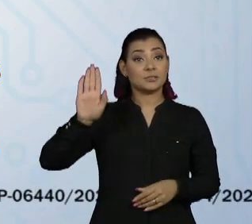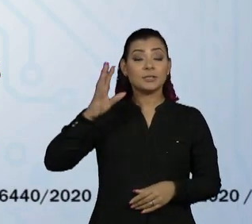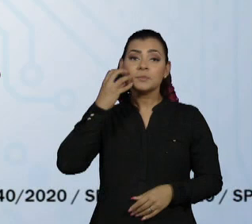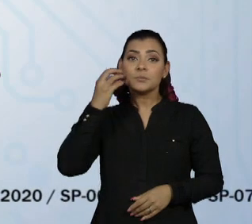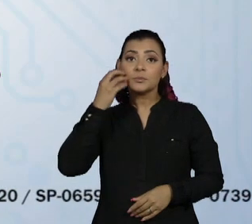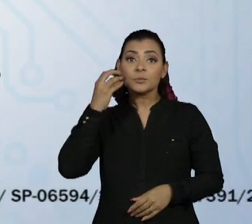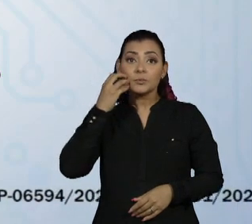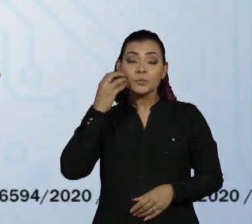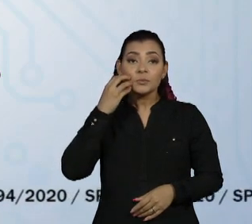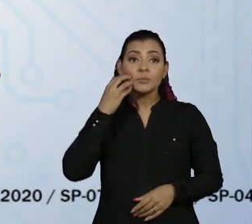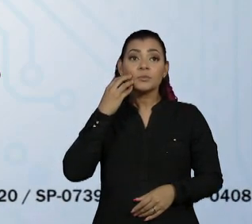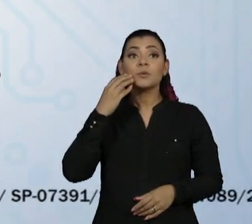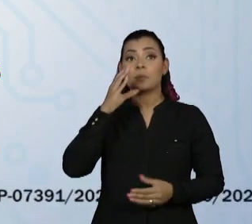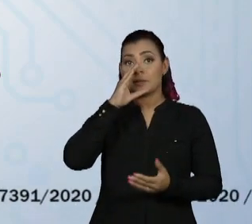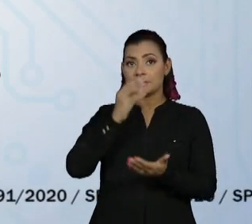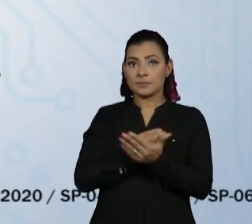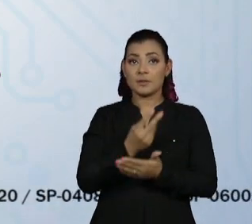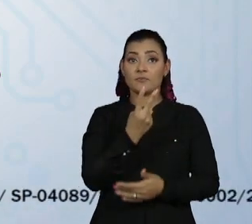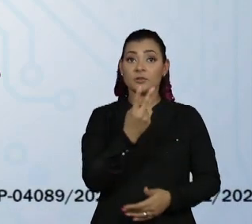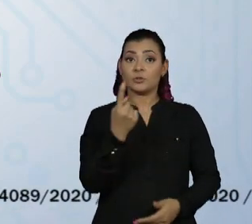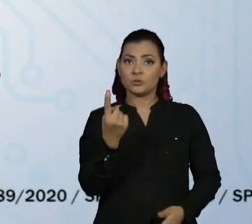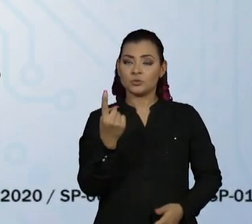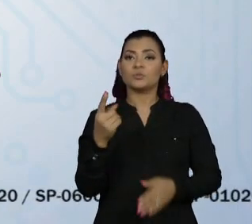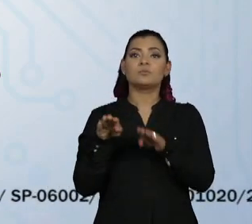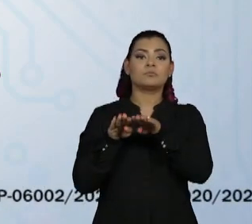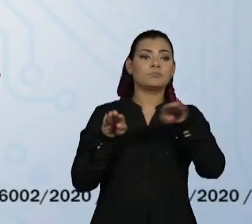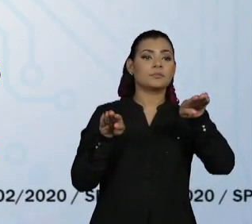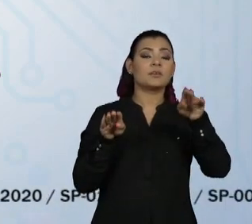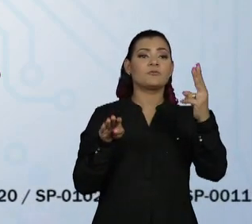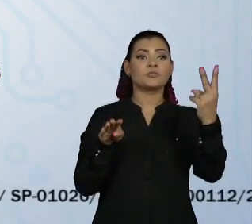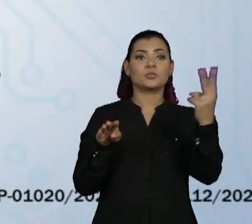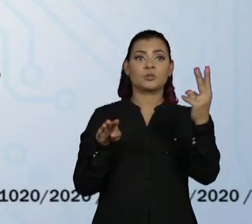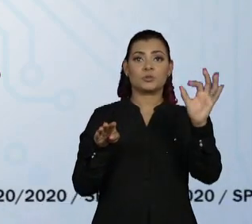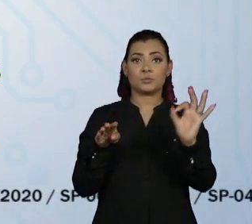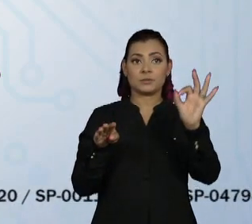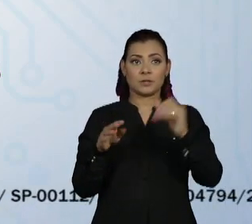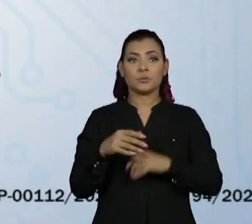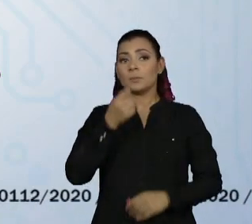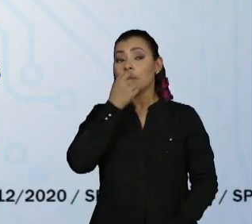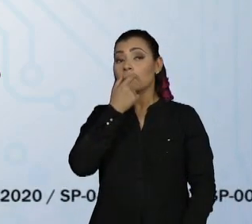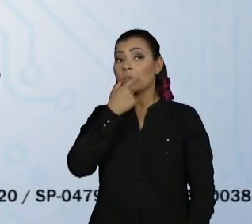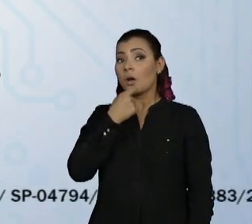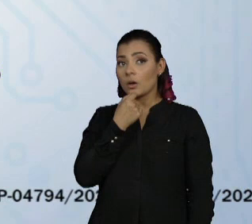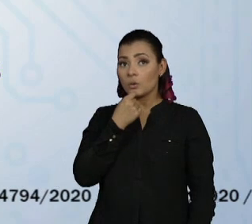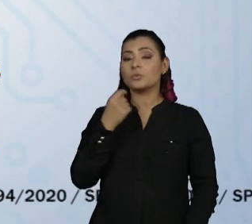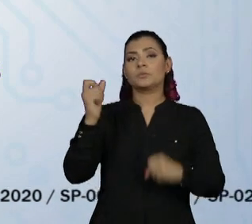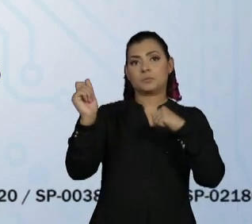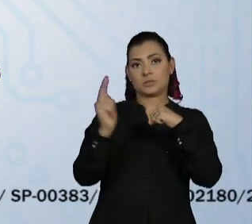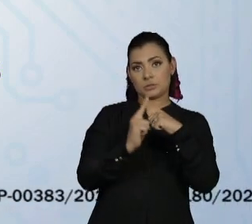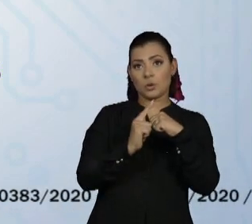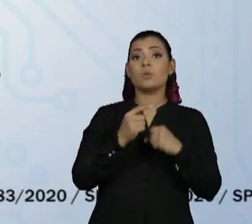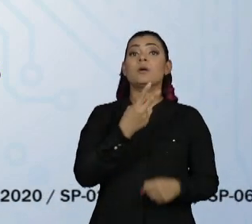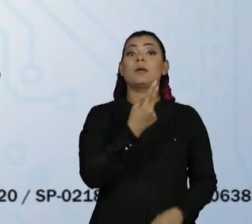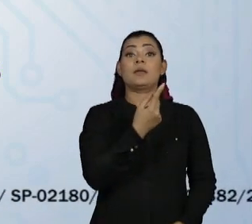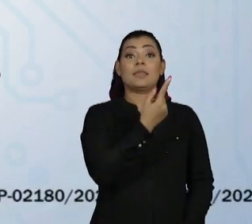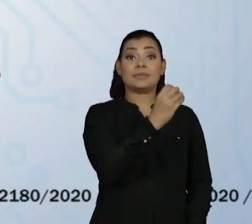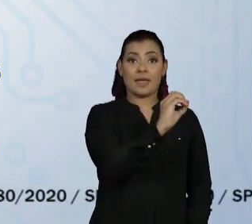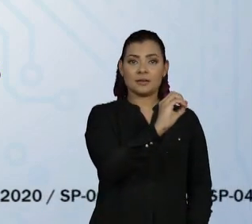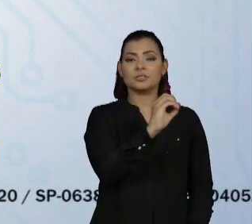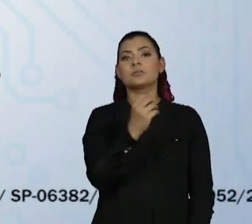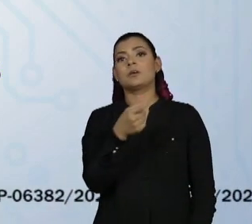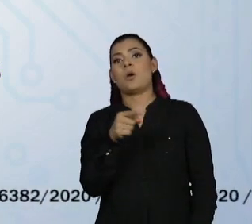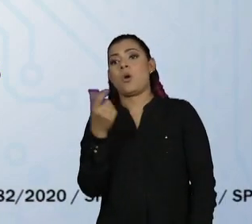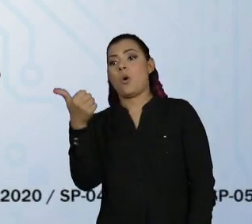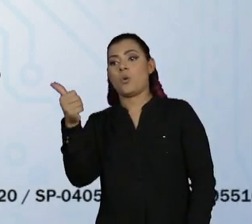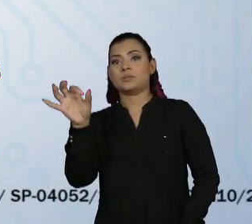Covas, do PSDB, oscilou de 21% para 22%. Guilherme Boulos, do PSOL, oscilou de 10% para 11%.